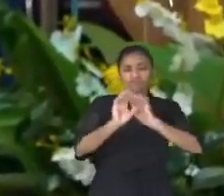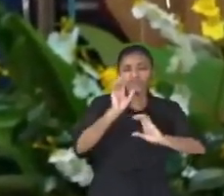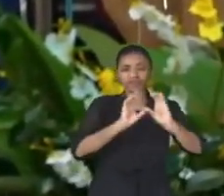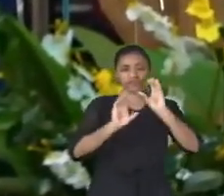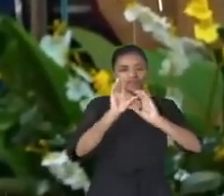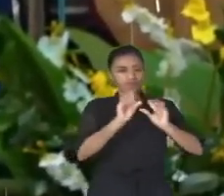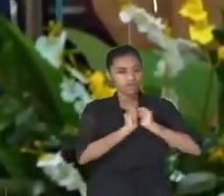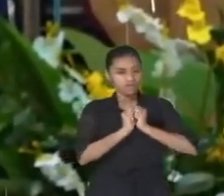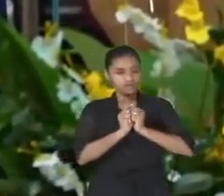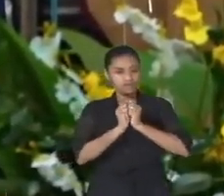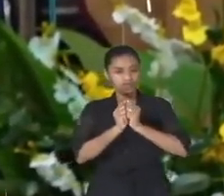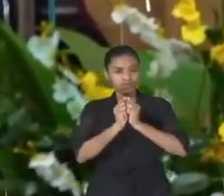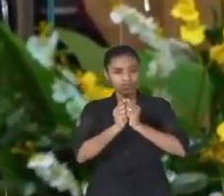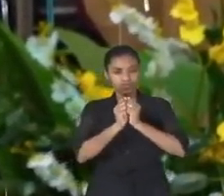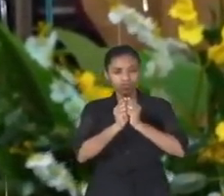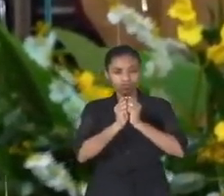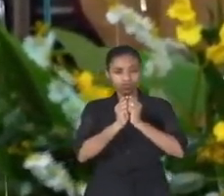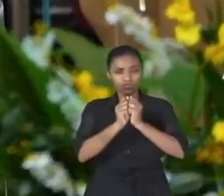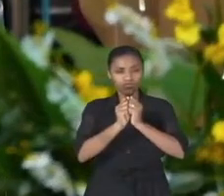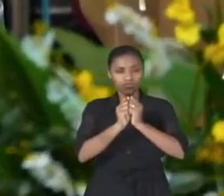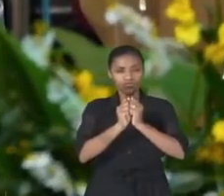cantarem juntos,